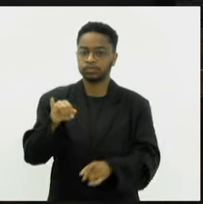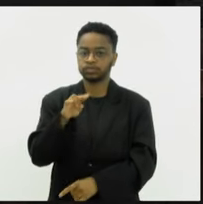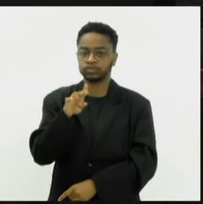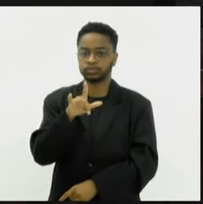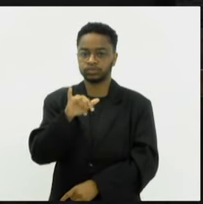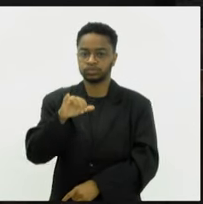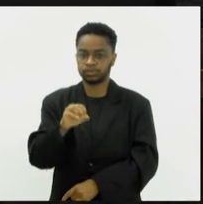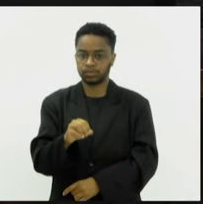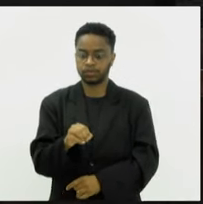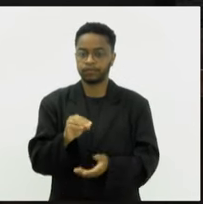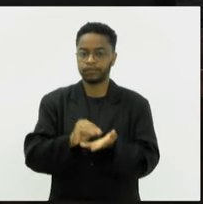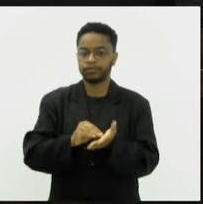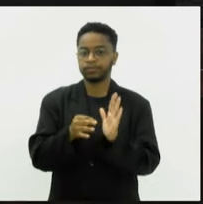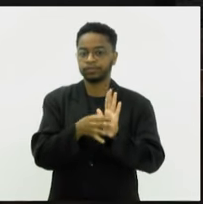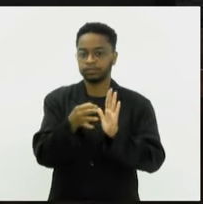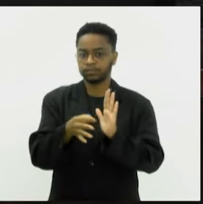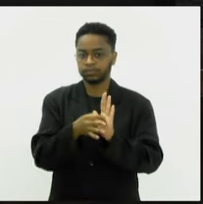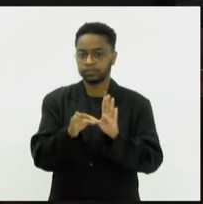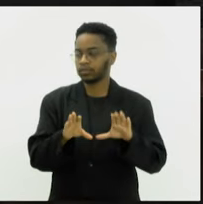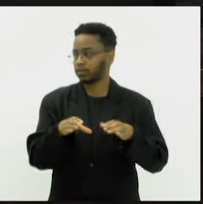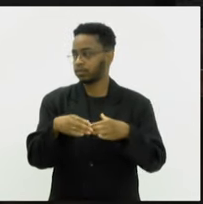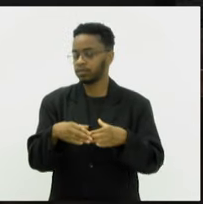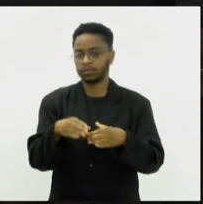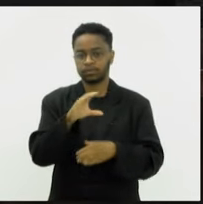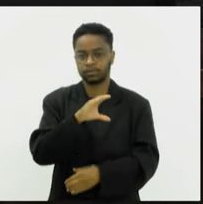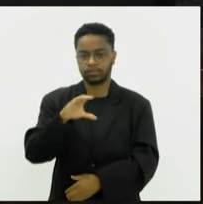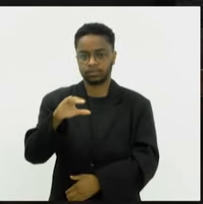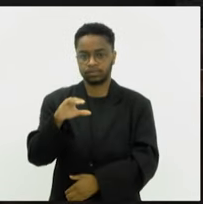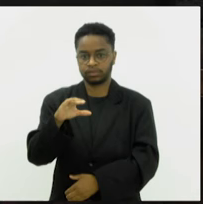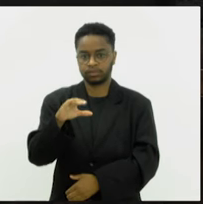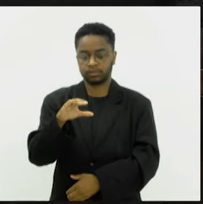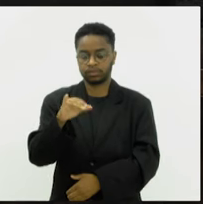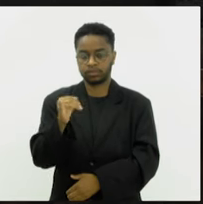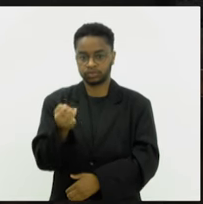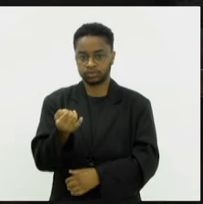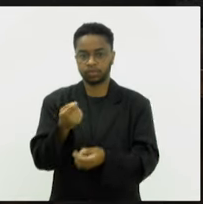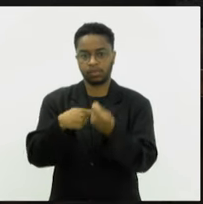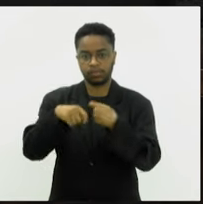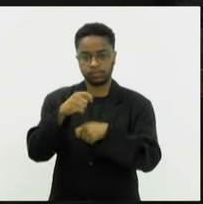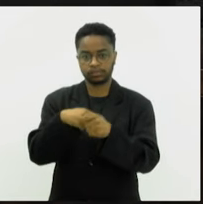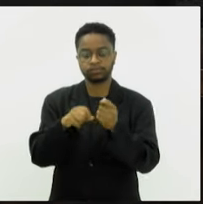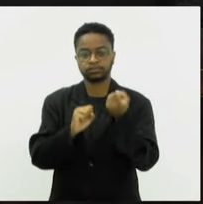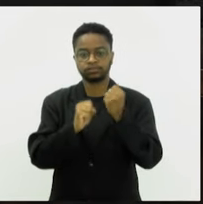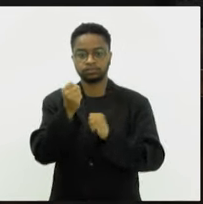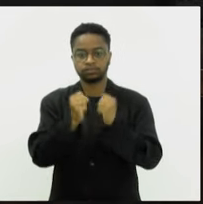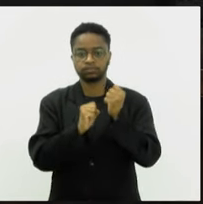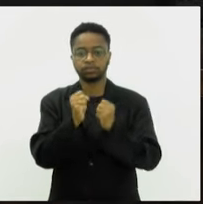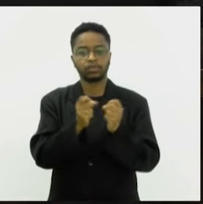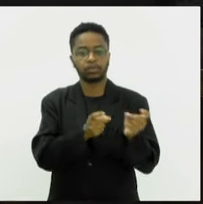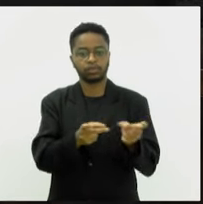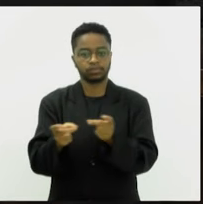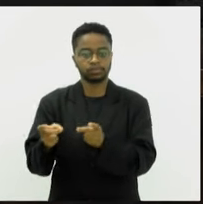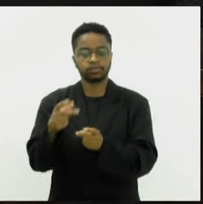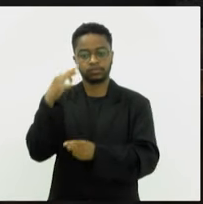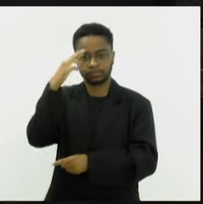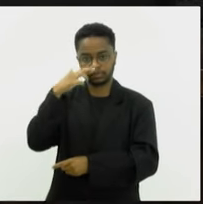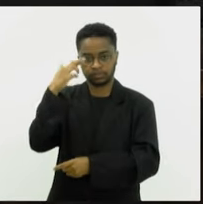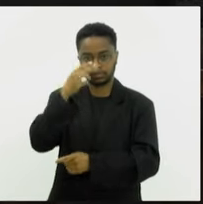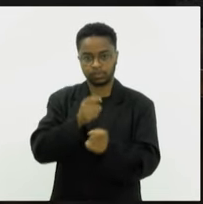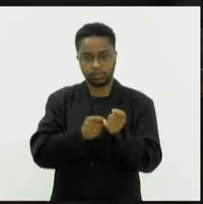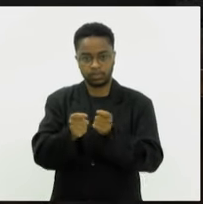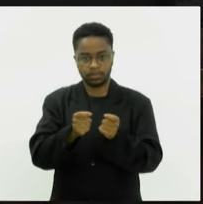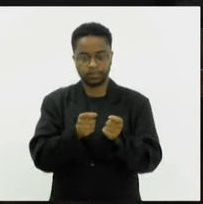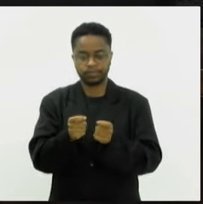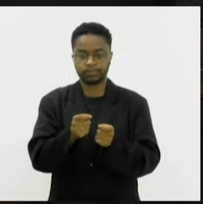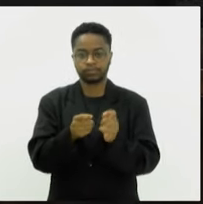Rocha. Pendente de pareceres das comissões de Constituição de Economia, Indústria e Comércio, Orçamento, Finanças e Caseação Financeira e